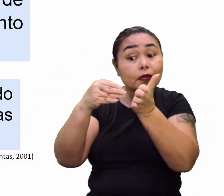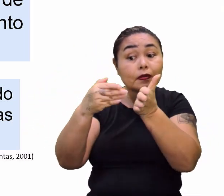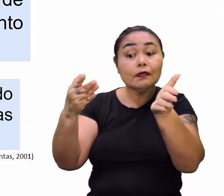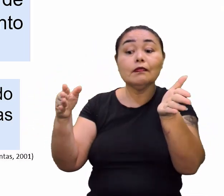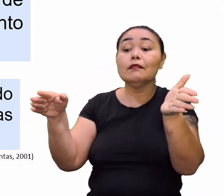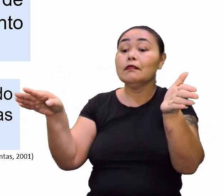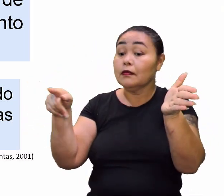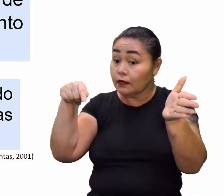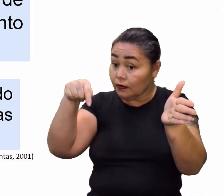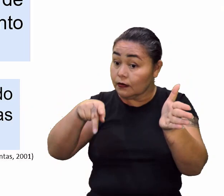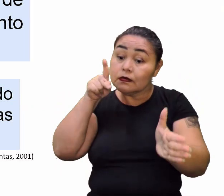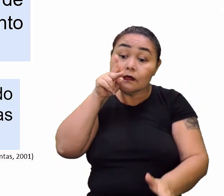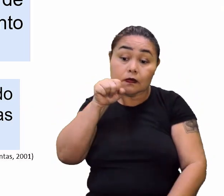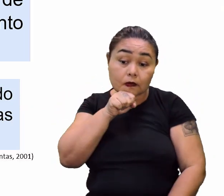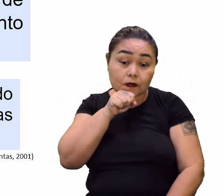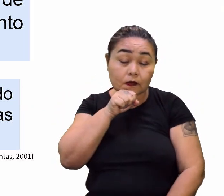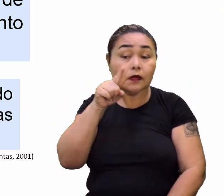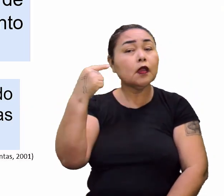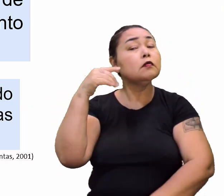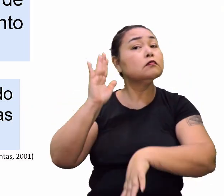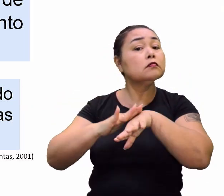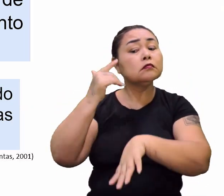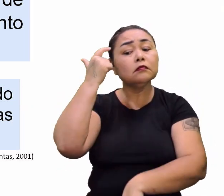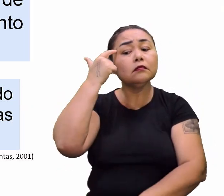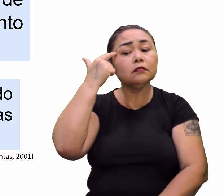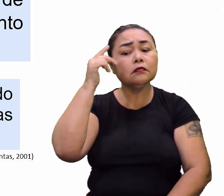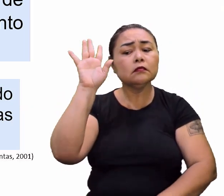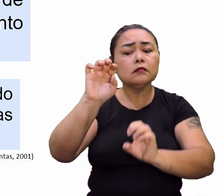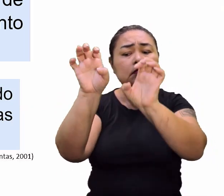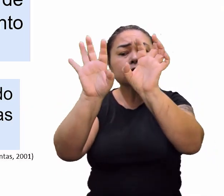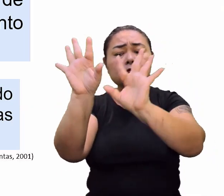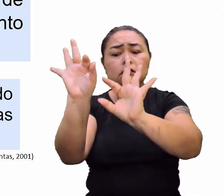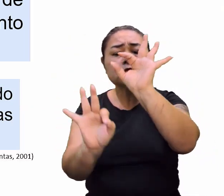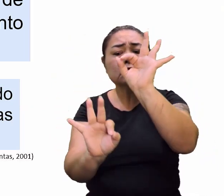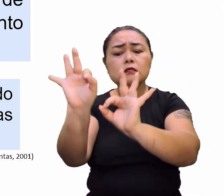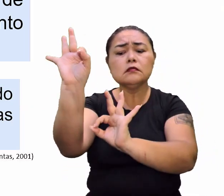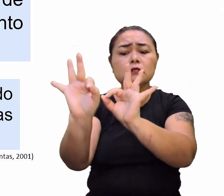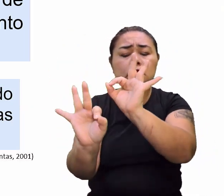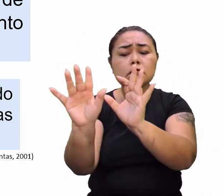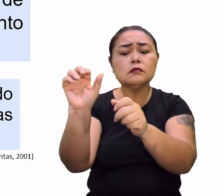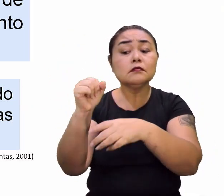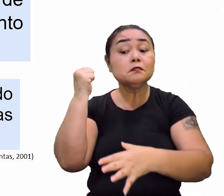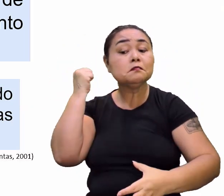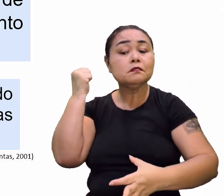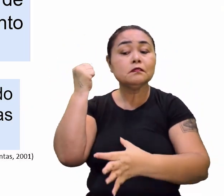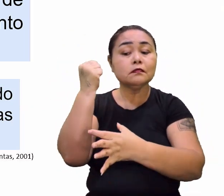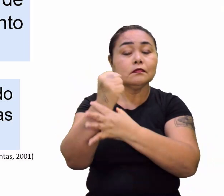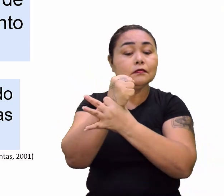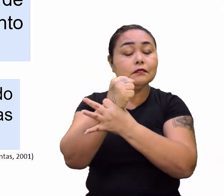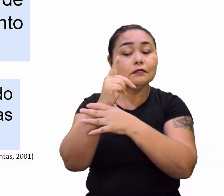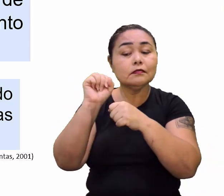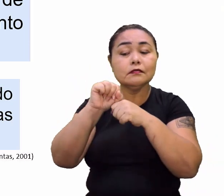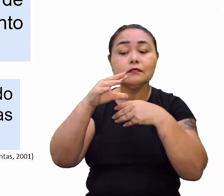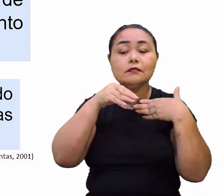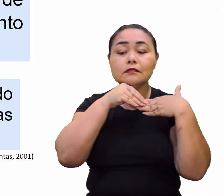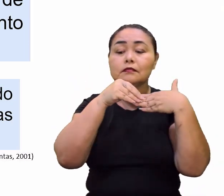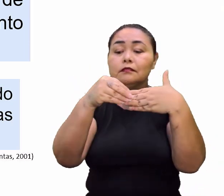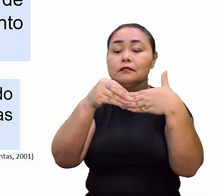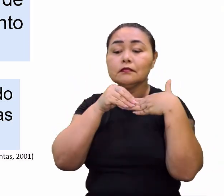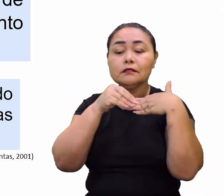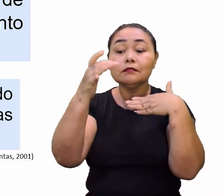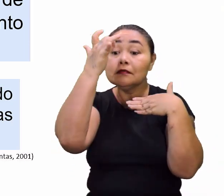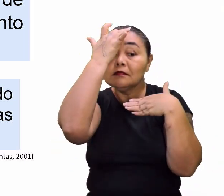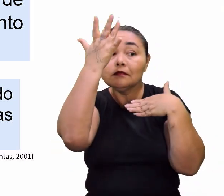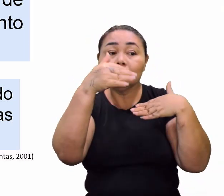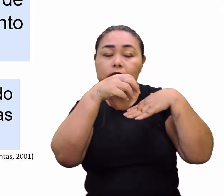Cuiabá-Porto Velho. Então, já se pensava o quê? Nessa estruturação para poder garantir o quê? Esse deslocamento com